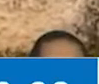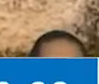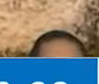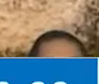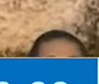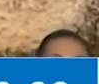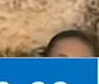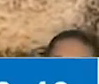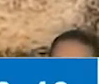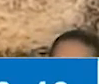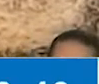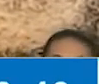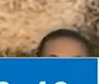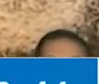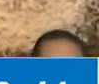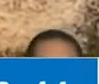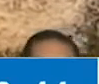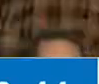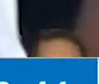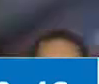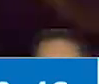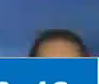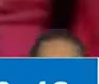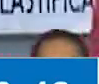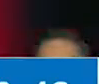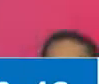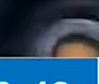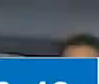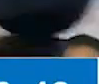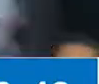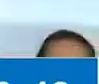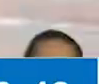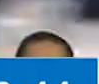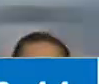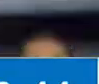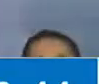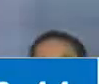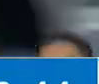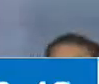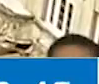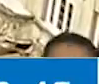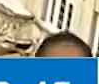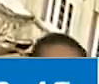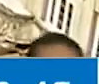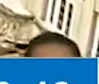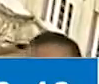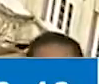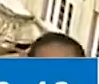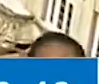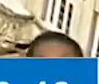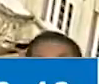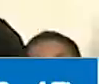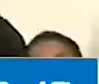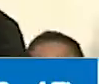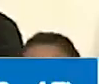reportagem aqui na tela do JR23. Aliás, esse é um mal que realmente dizem que é o mal dos tempos modernos, né?